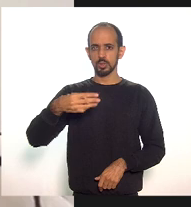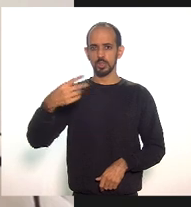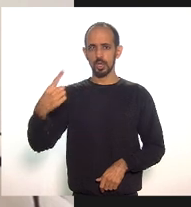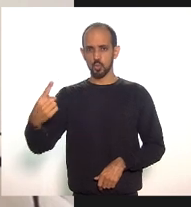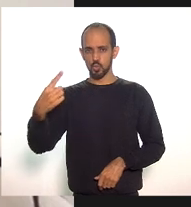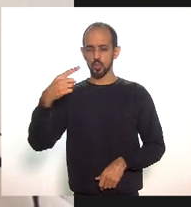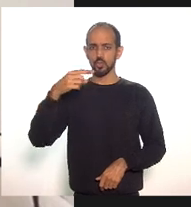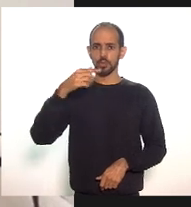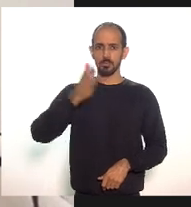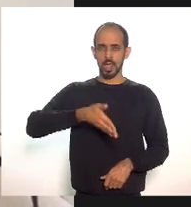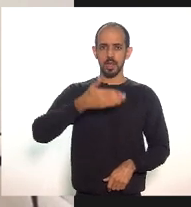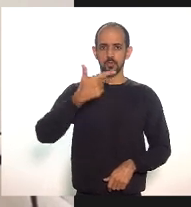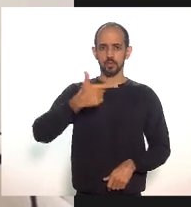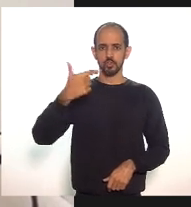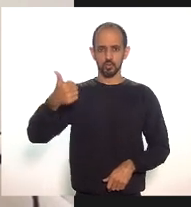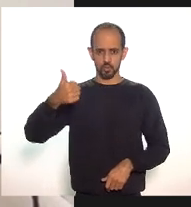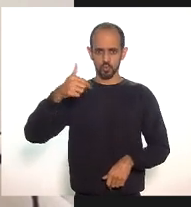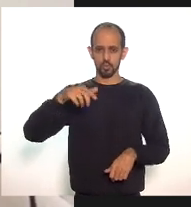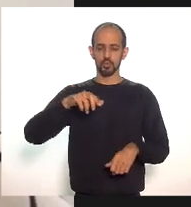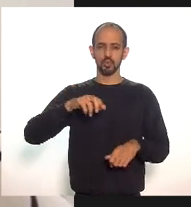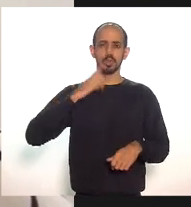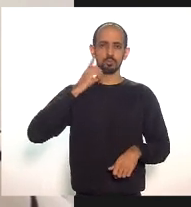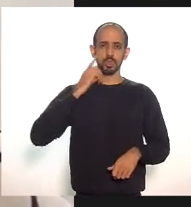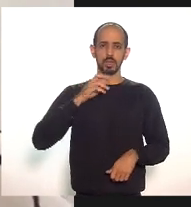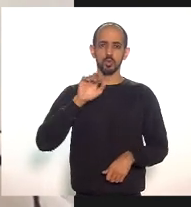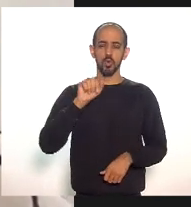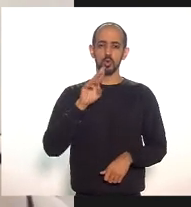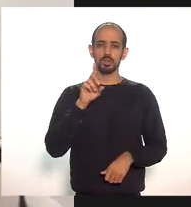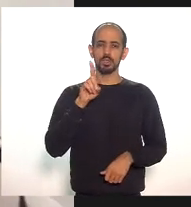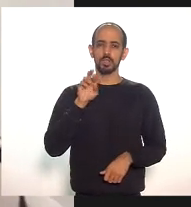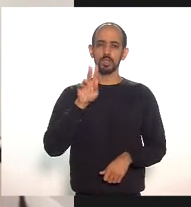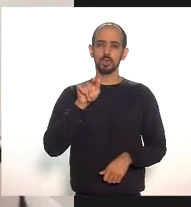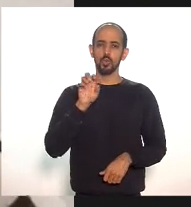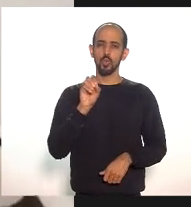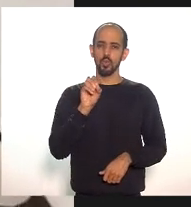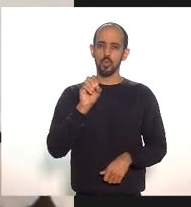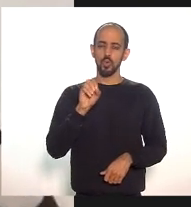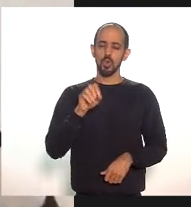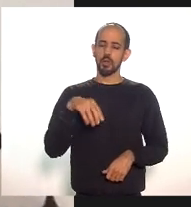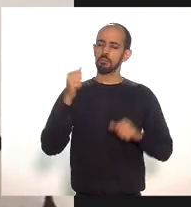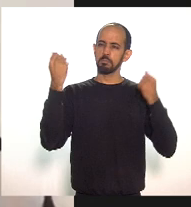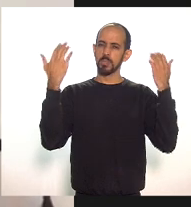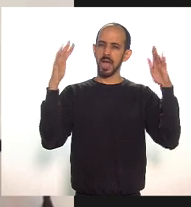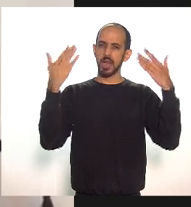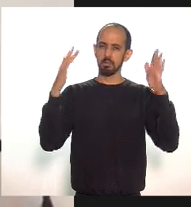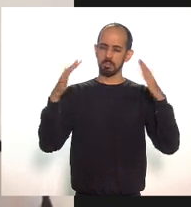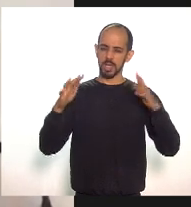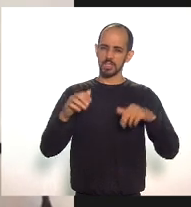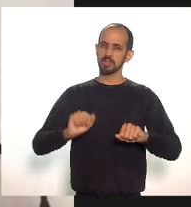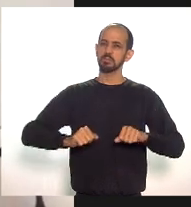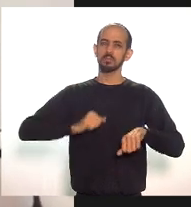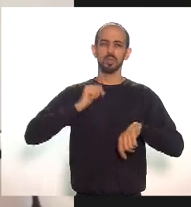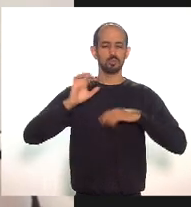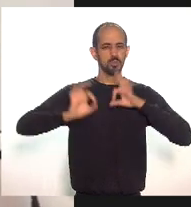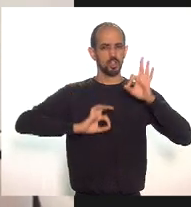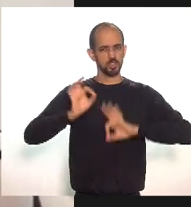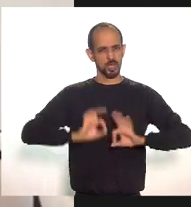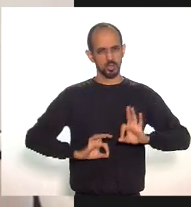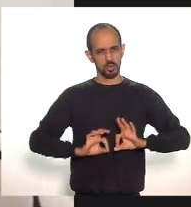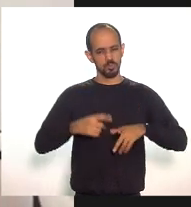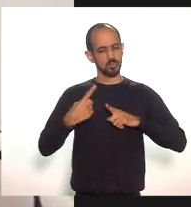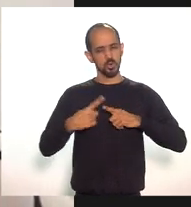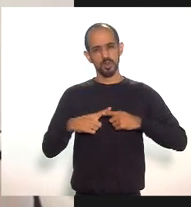2021 do deputado Rodrigo Amorim parabenizar a iniciativa belíssima do autor belíssima